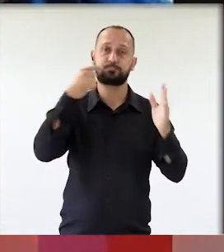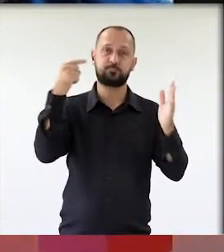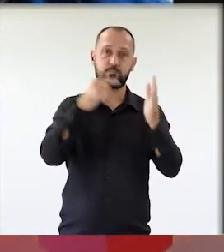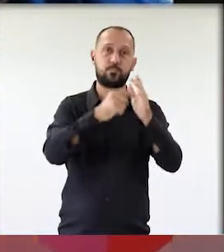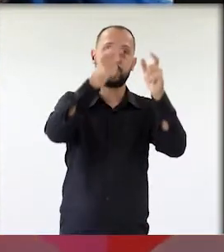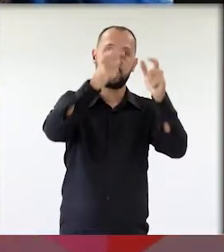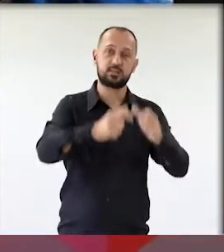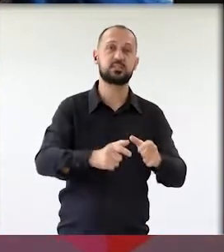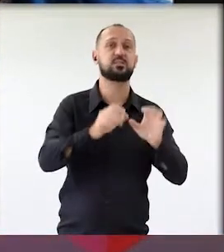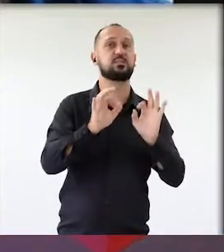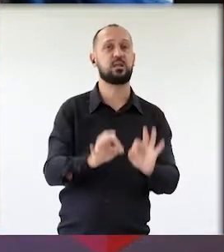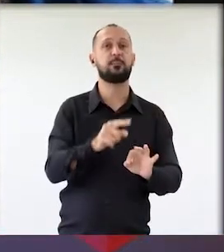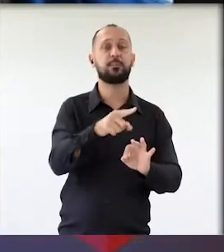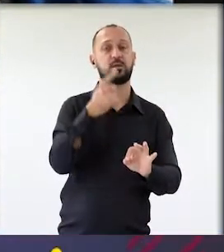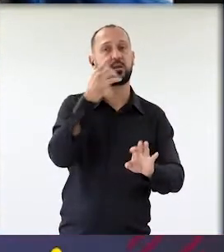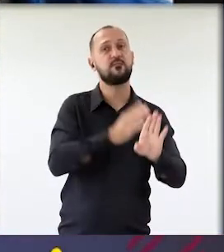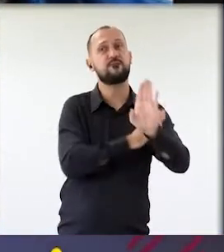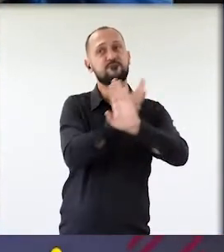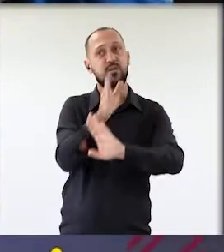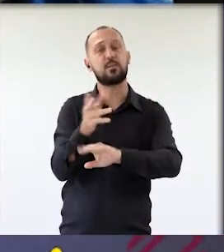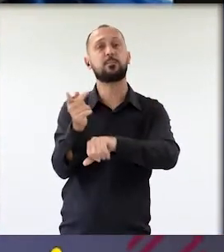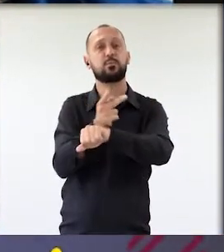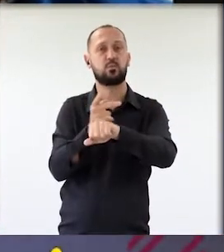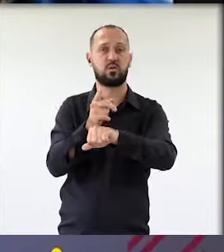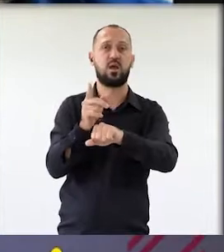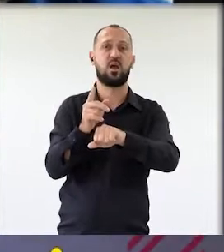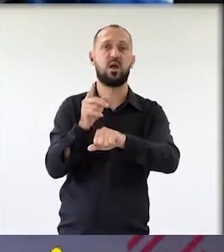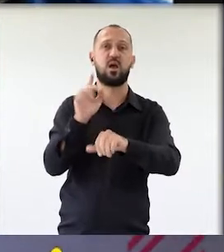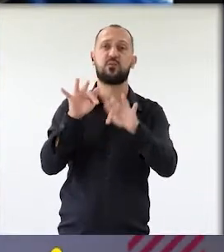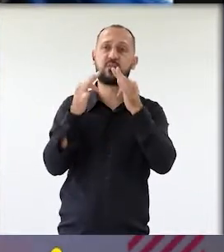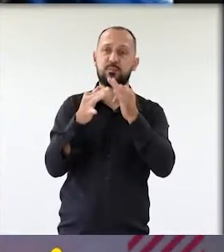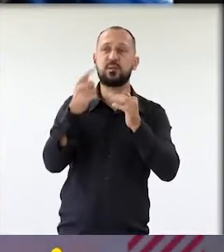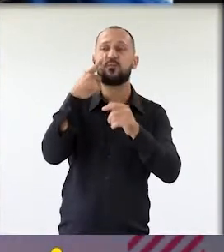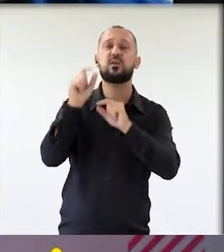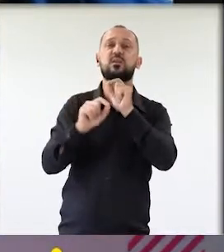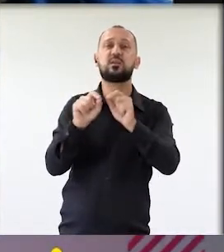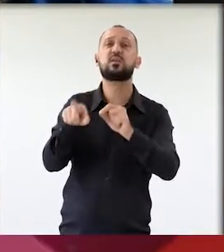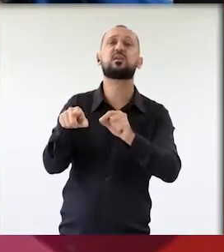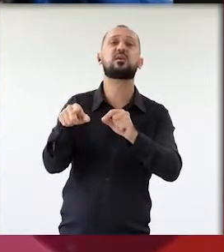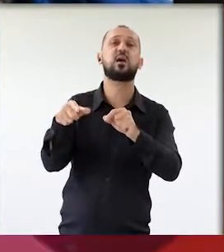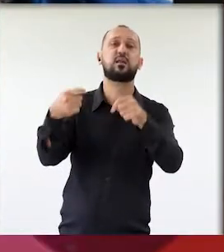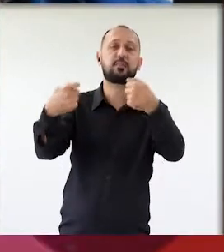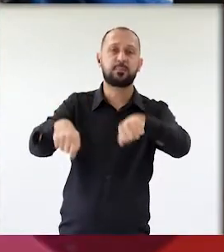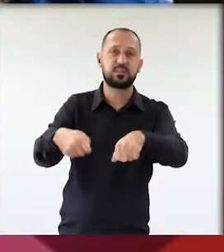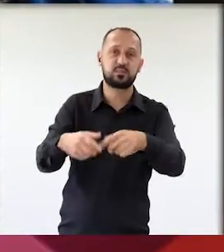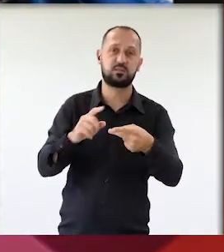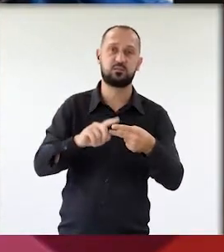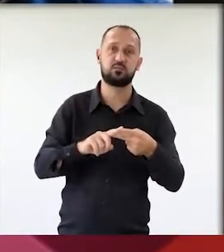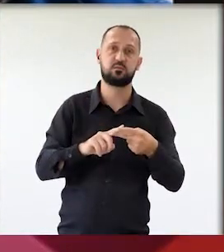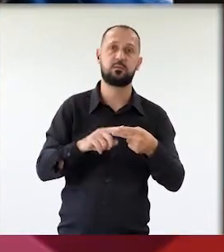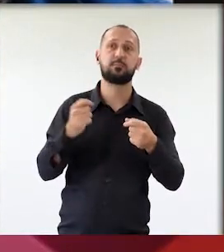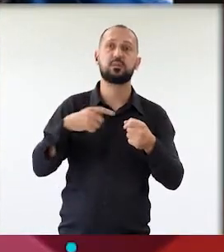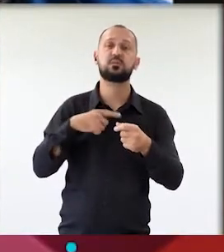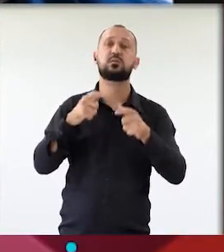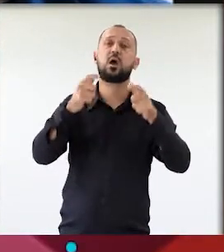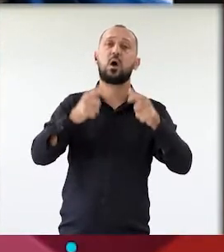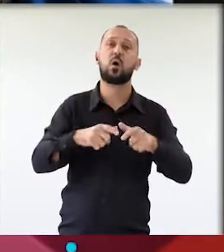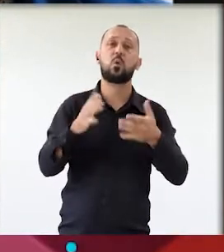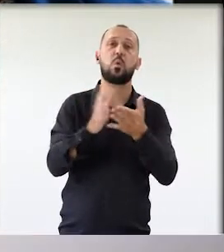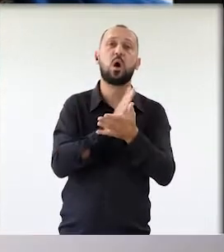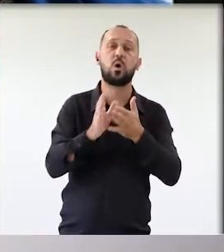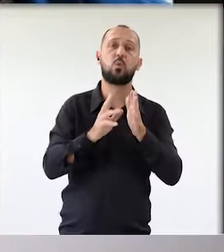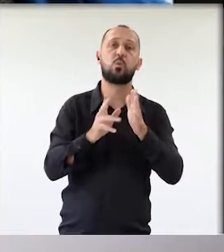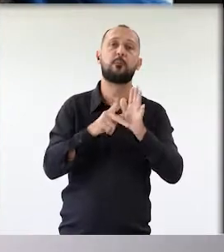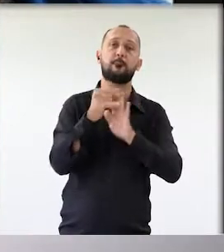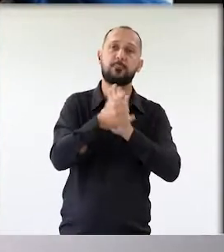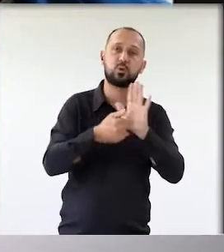é de denunciar para os canais competentes, para que eles busquem essas famílias e vejam do que essas famílias estão precisando, se ela precisa ser